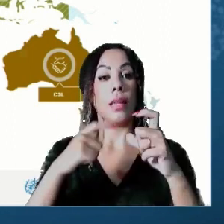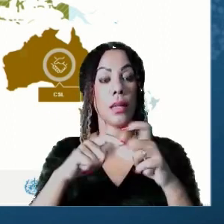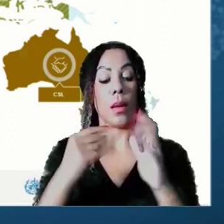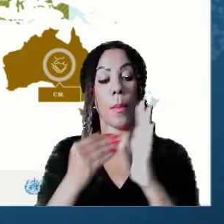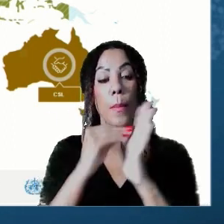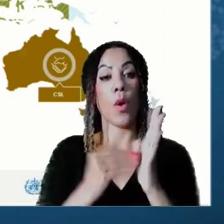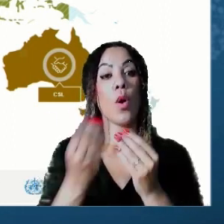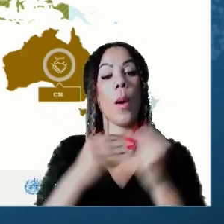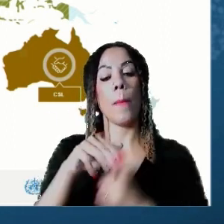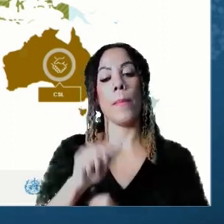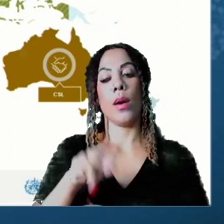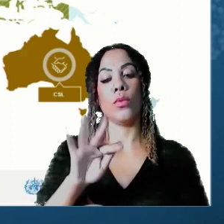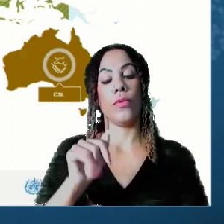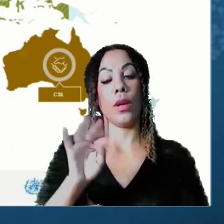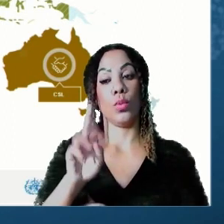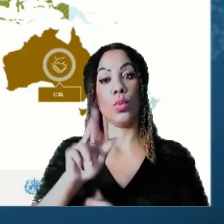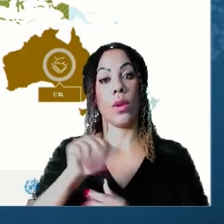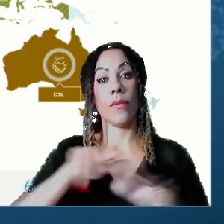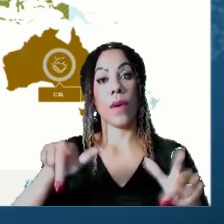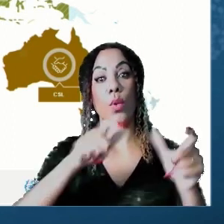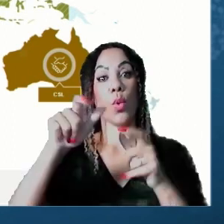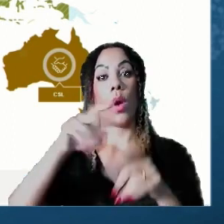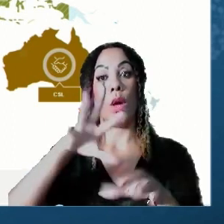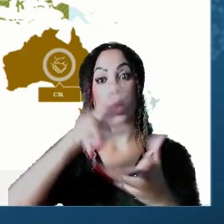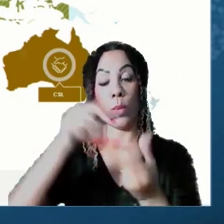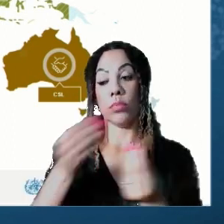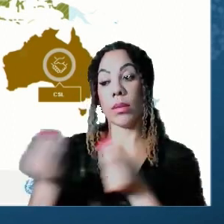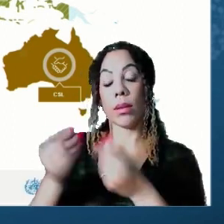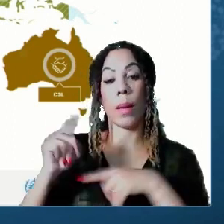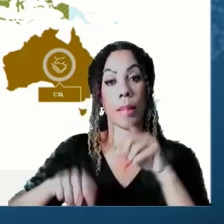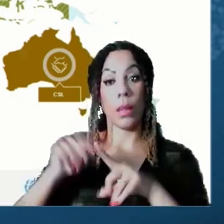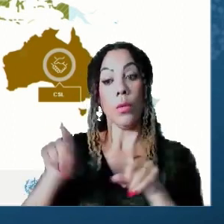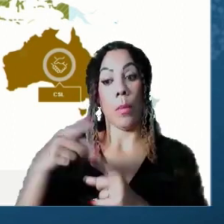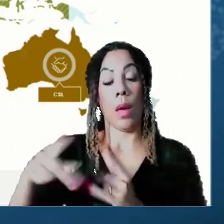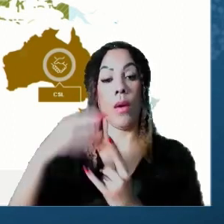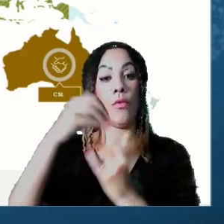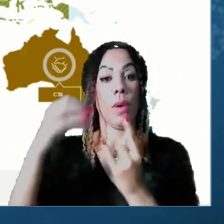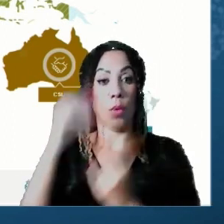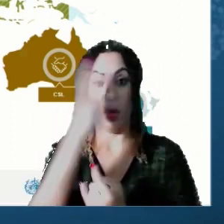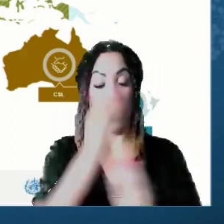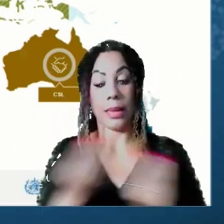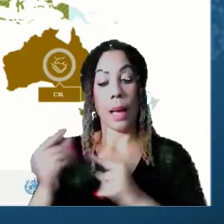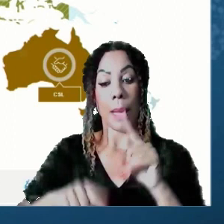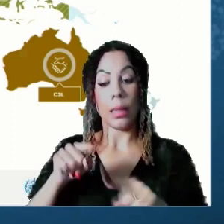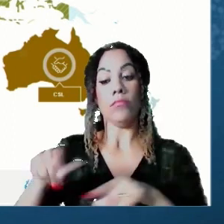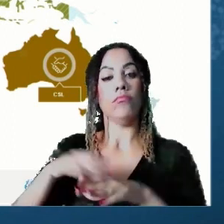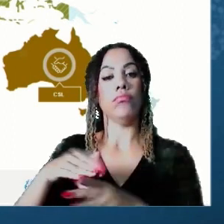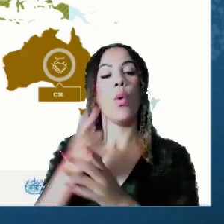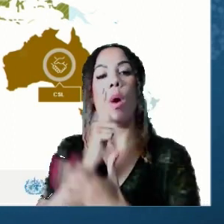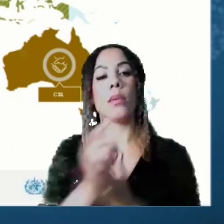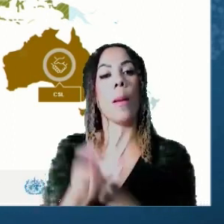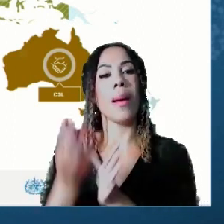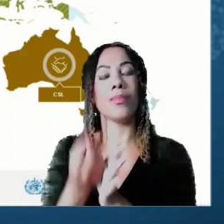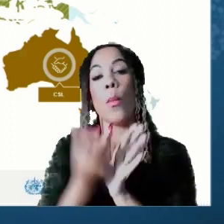manufatura em vários lugares do mundo, incluindo a Fiocruz no Brasil, para produzir muitas doses, e